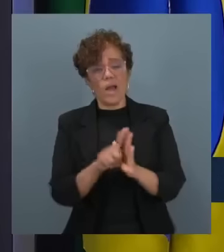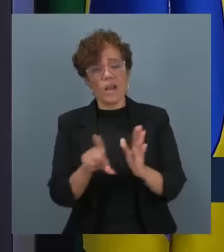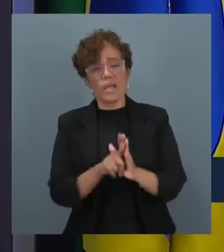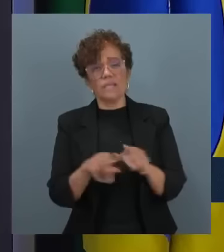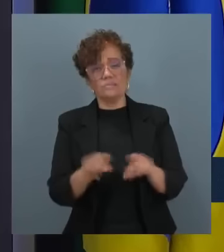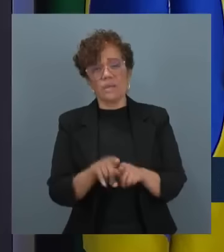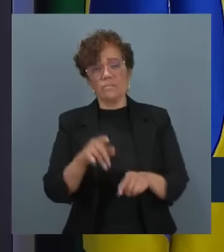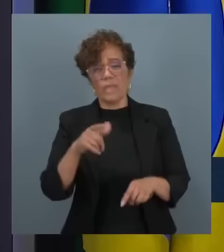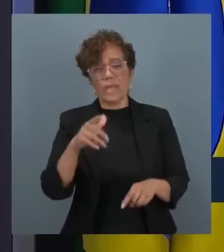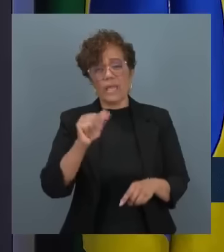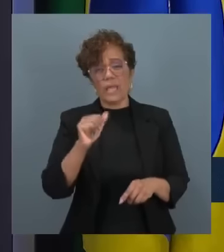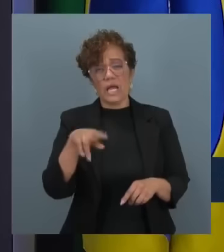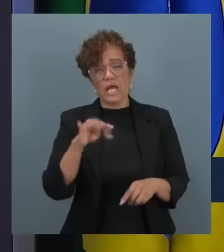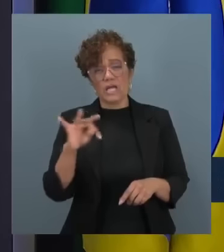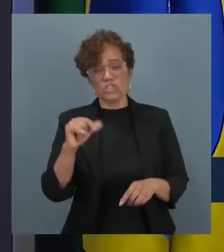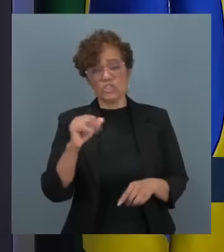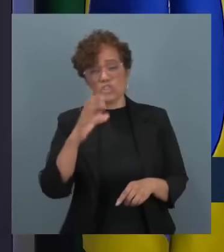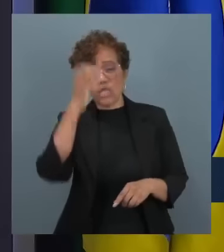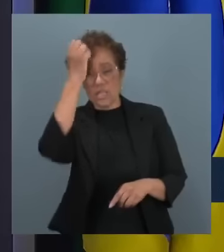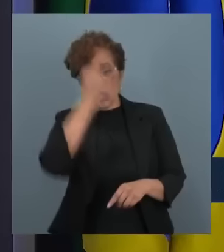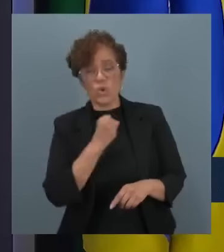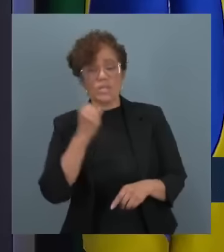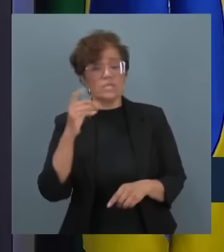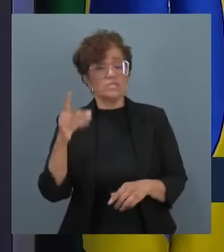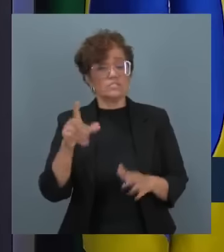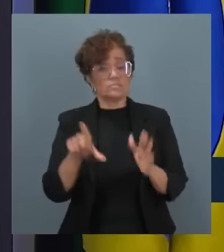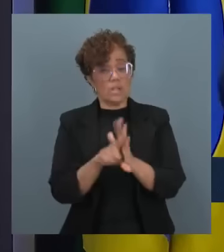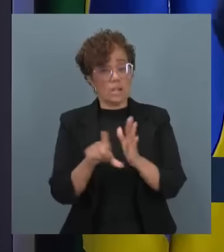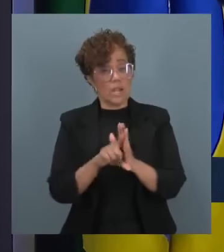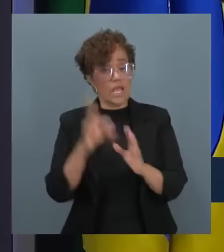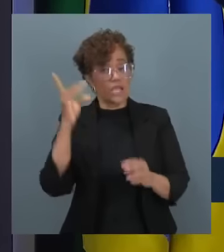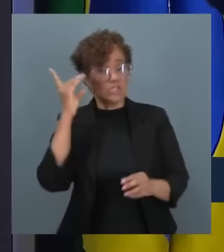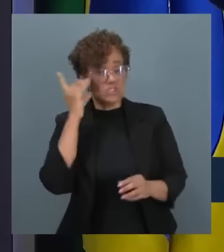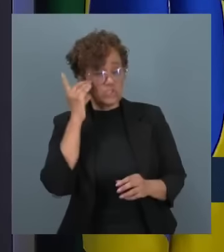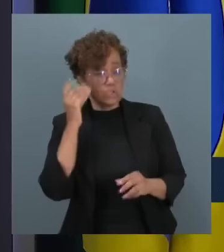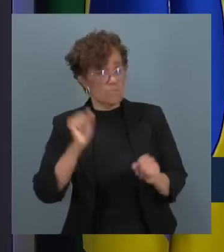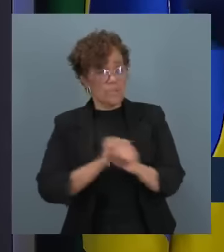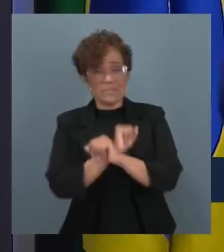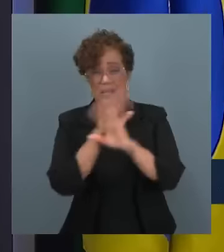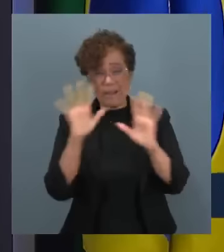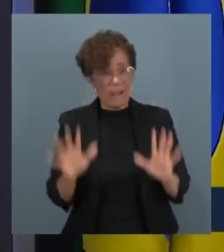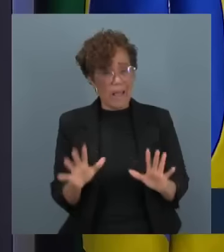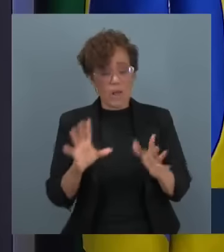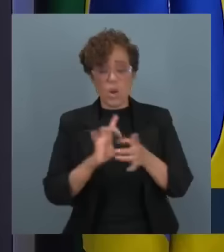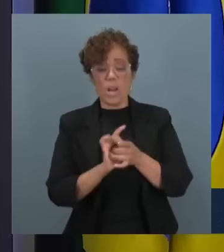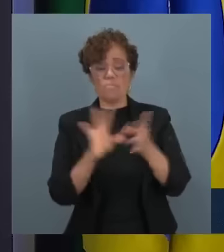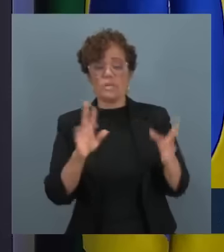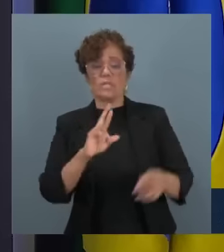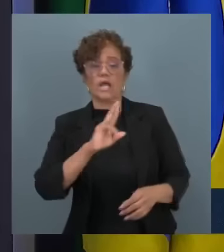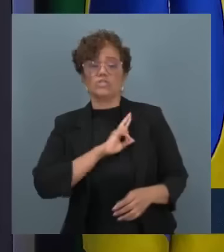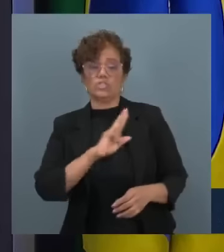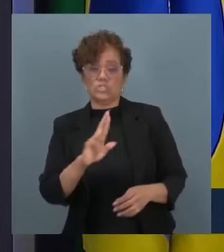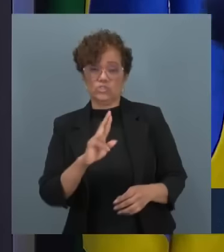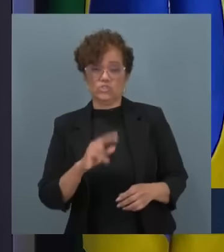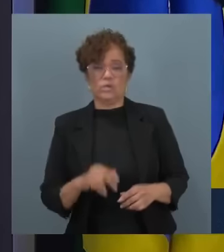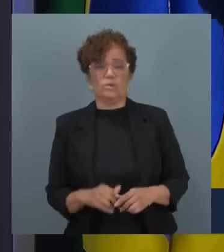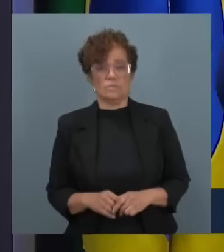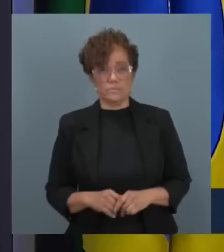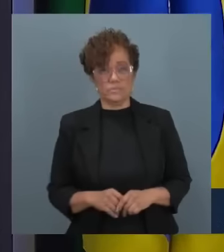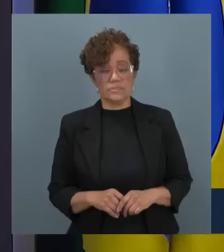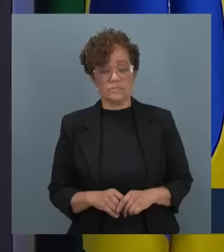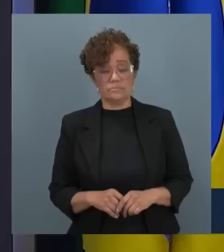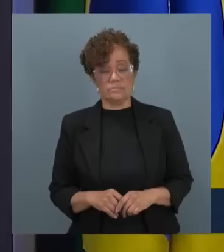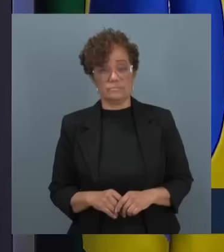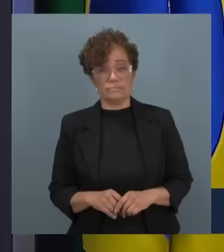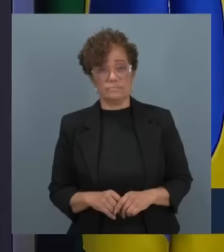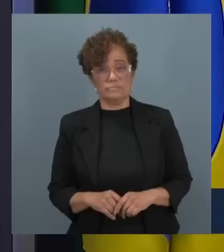antiterrorismo da presidente Dilma, está lá claro essa questão da liberdade religiosa, que isso se